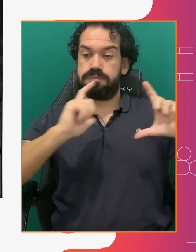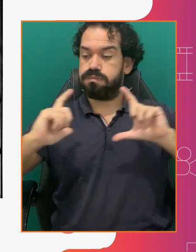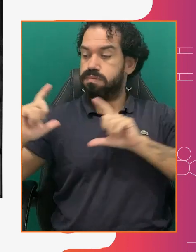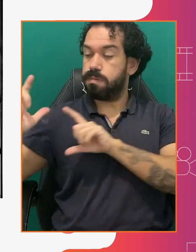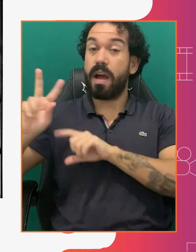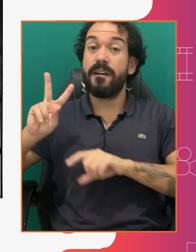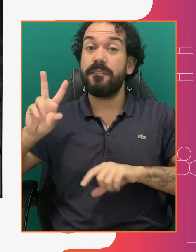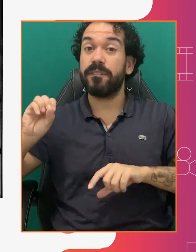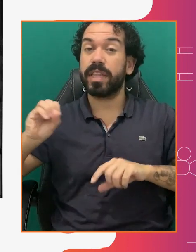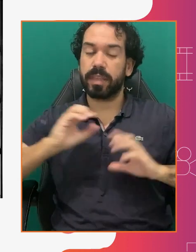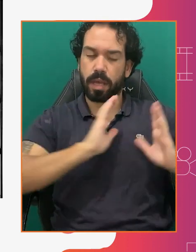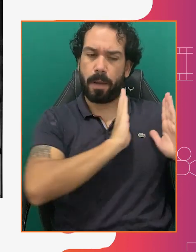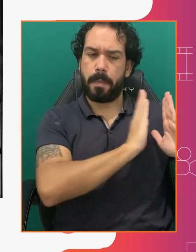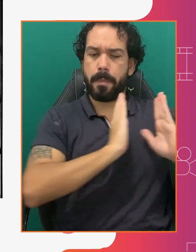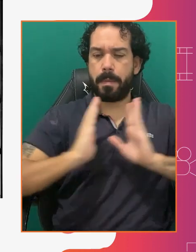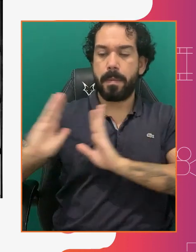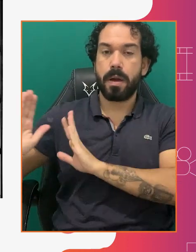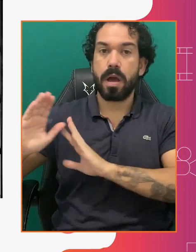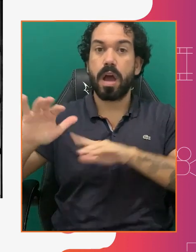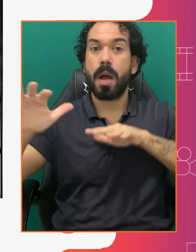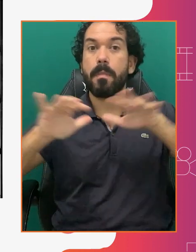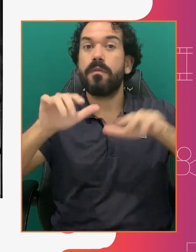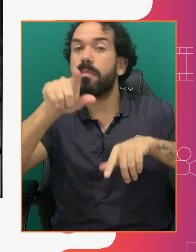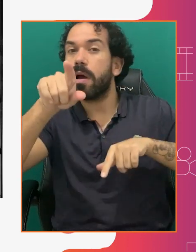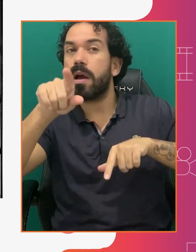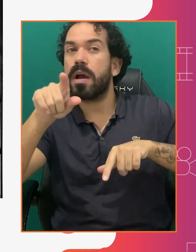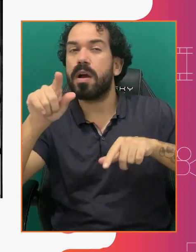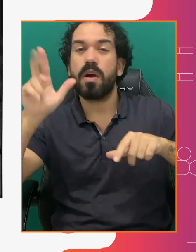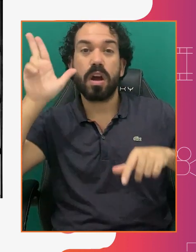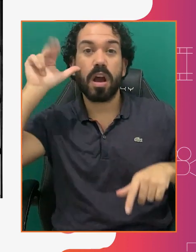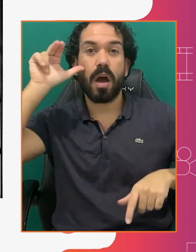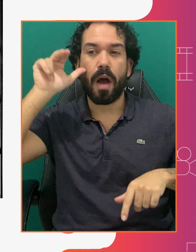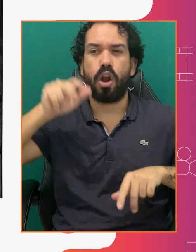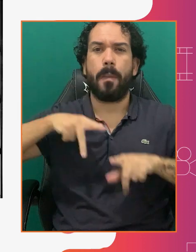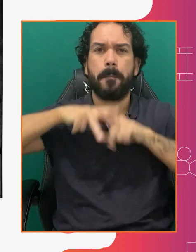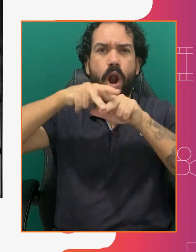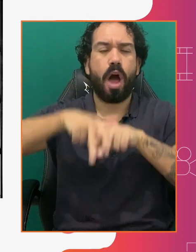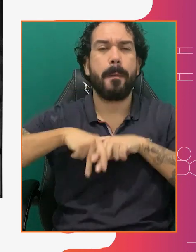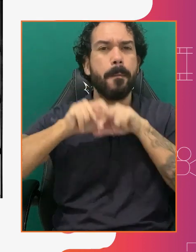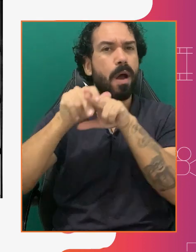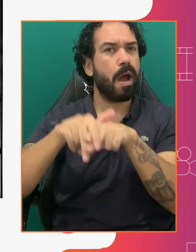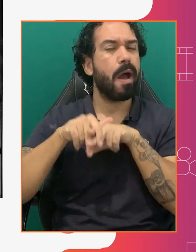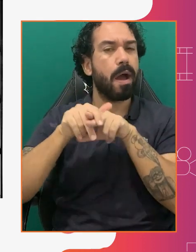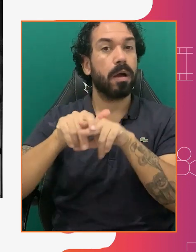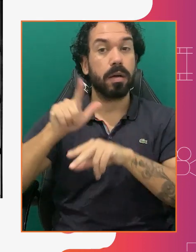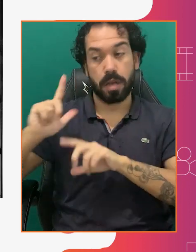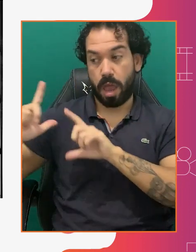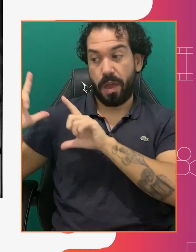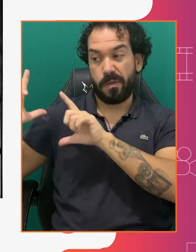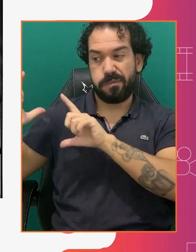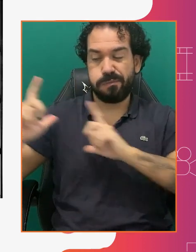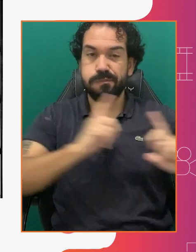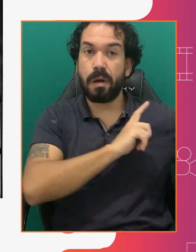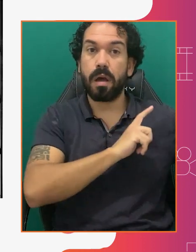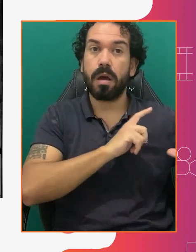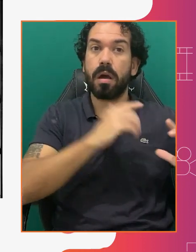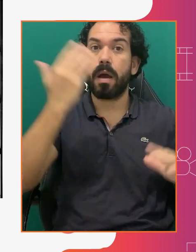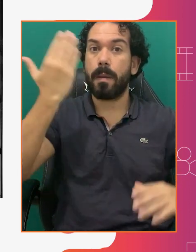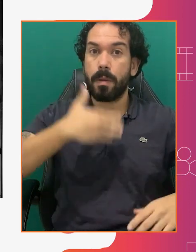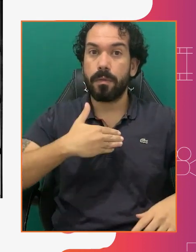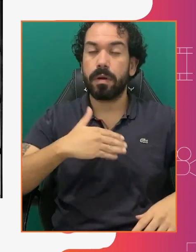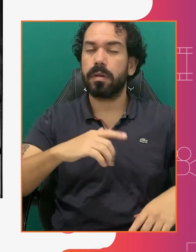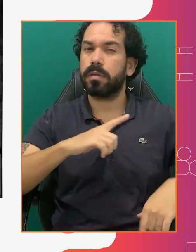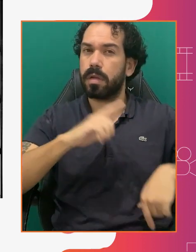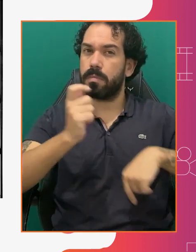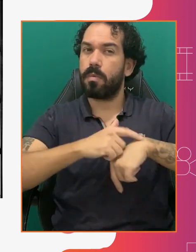câmeras para fotografar o movimento de um cavalo galopando. Essa sequência de fotos provou para todos que,